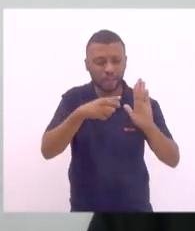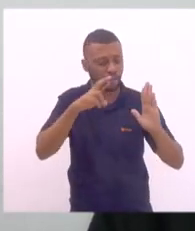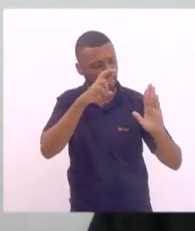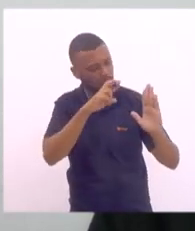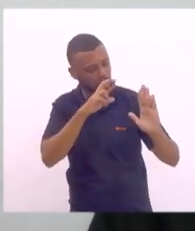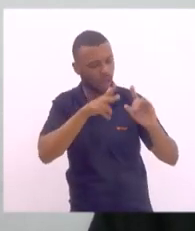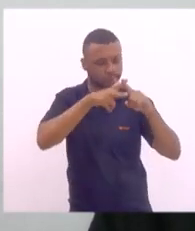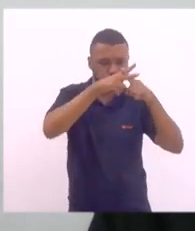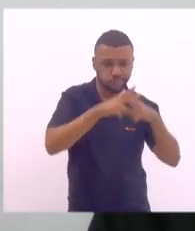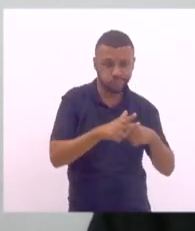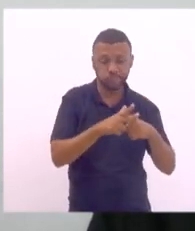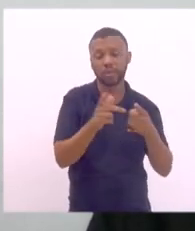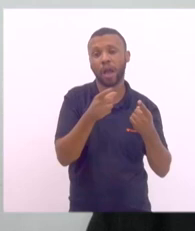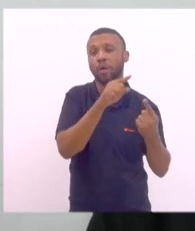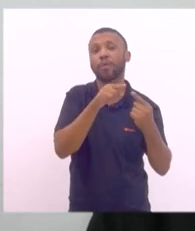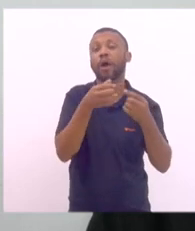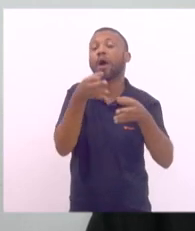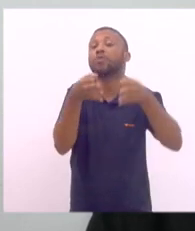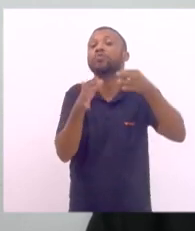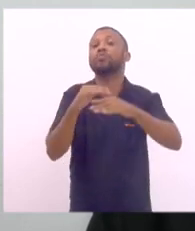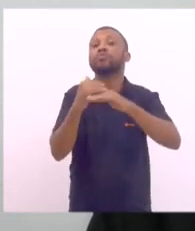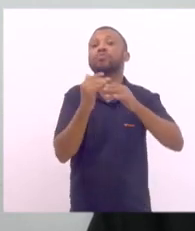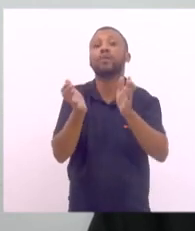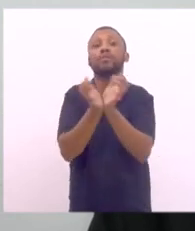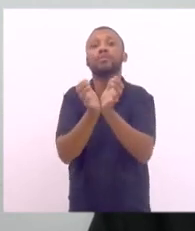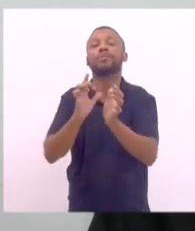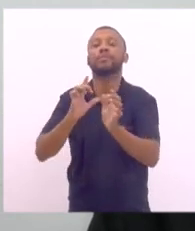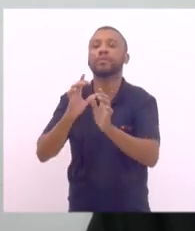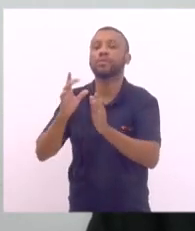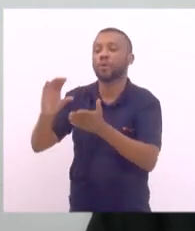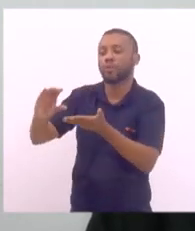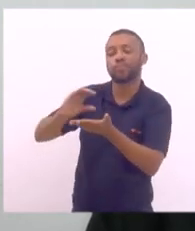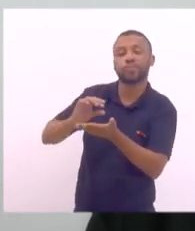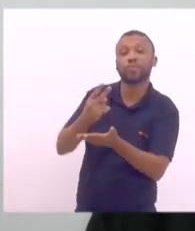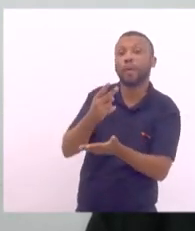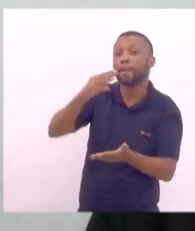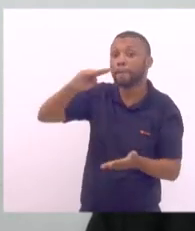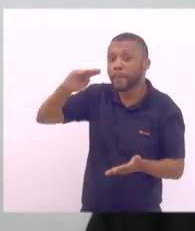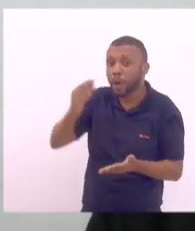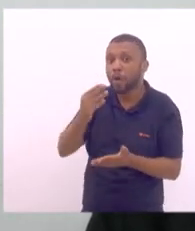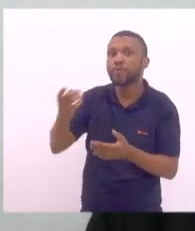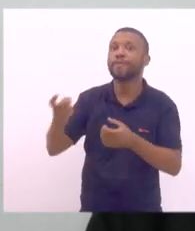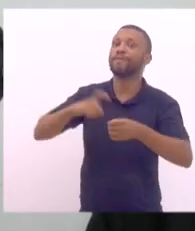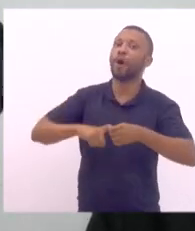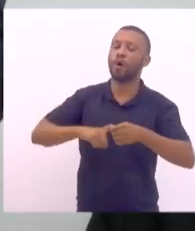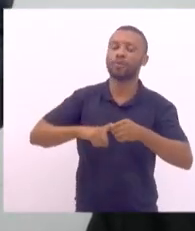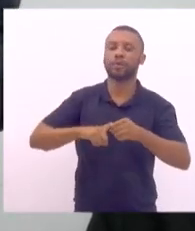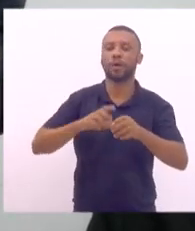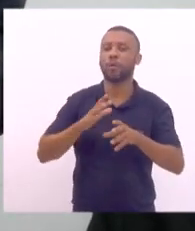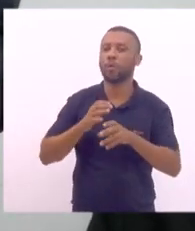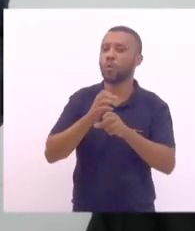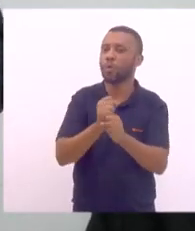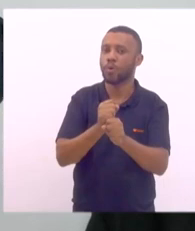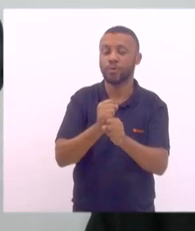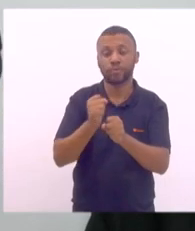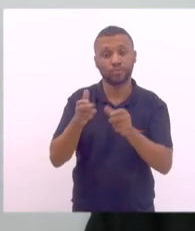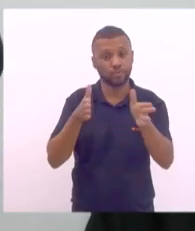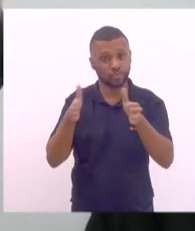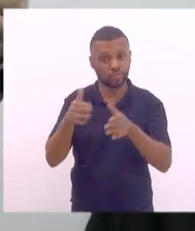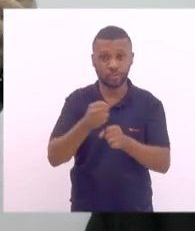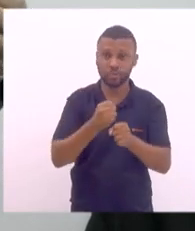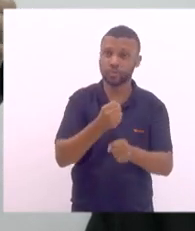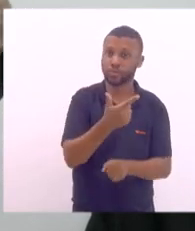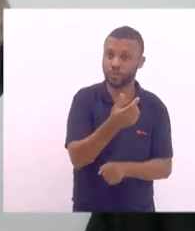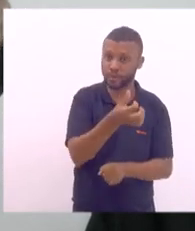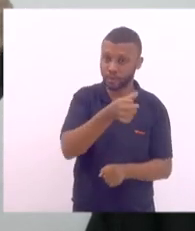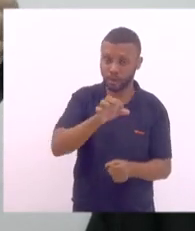porque é uma questão de justiça com a categoria que trouxe mais de 2 bilhões de retornos aos cofres públicos só em 2019 e 2020. Só de